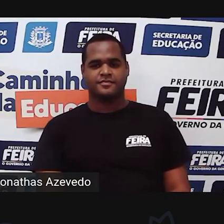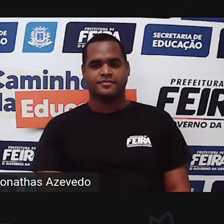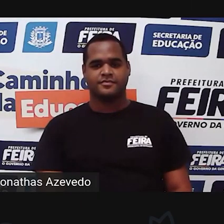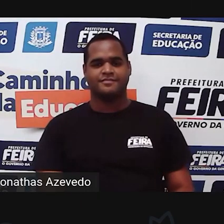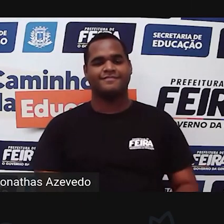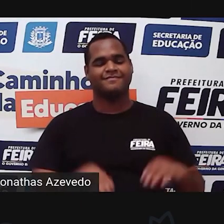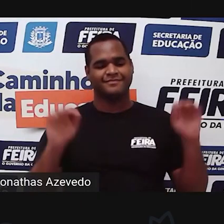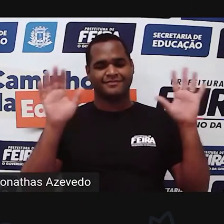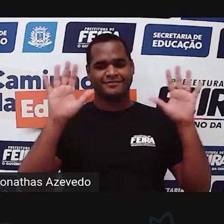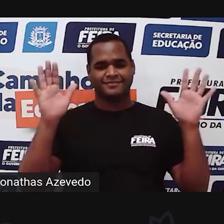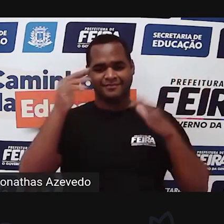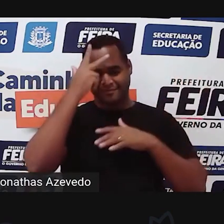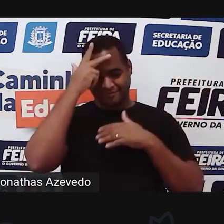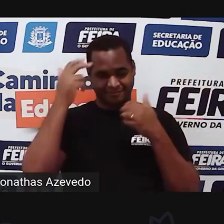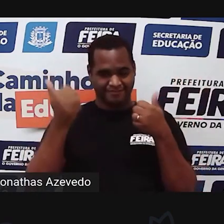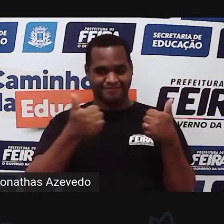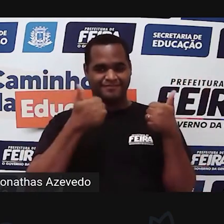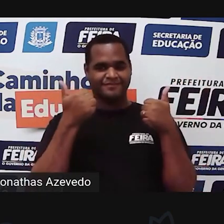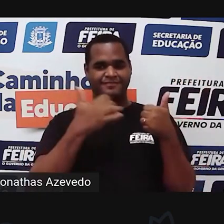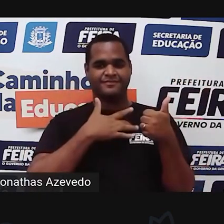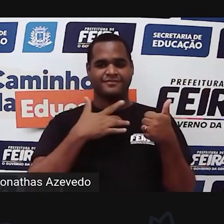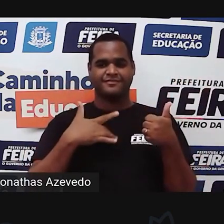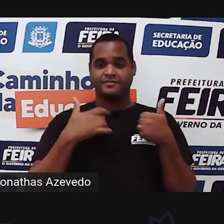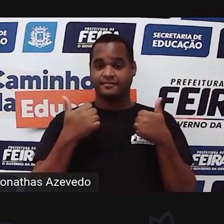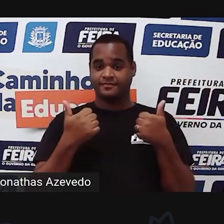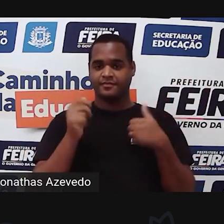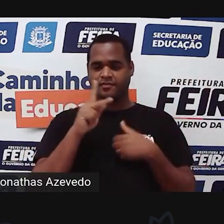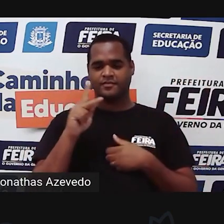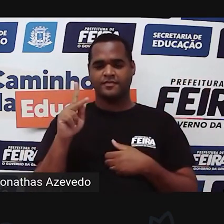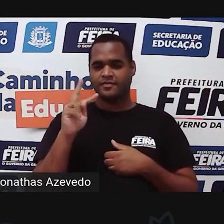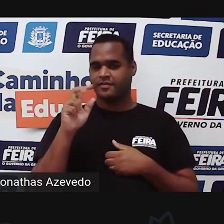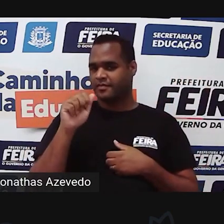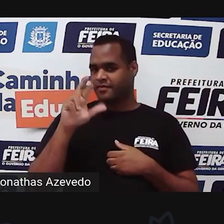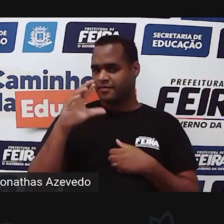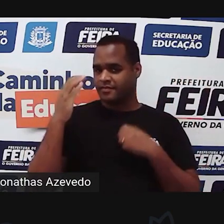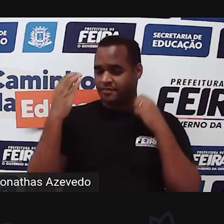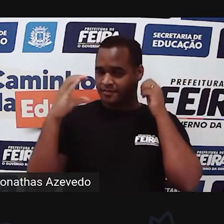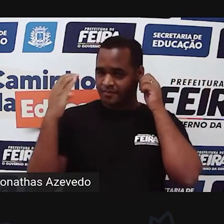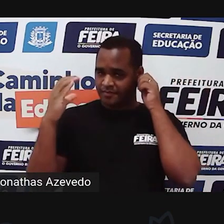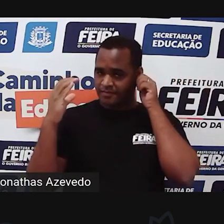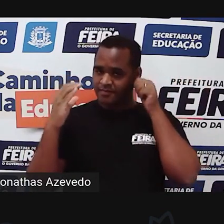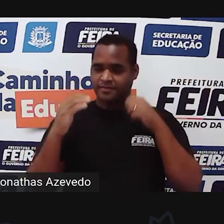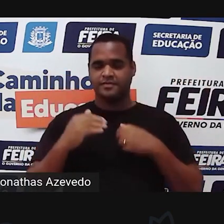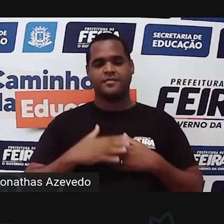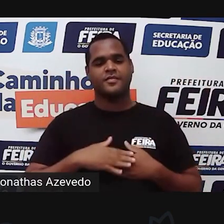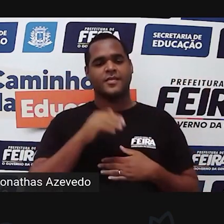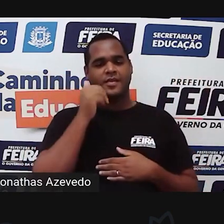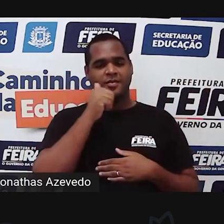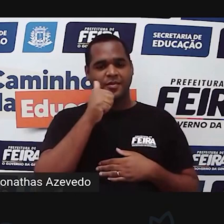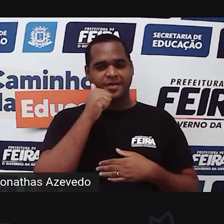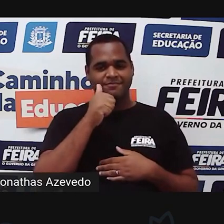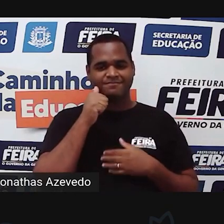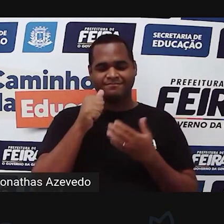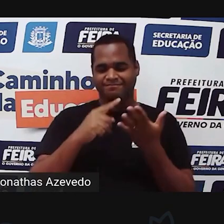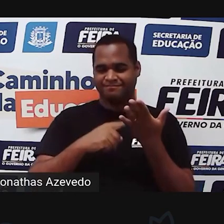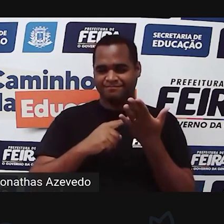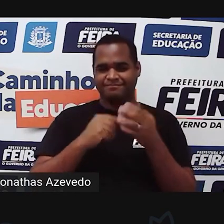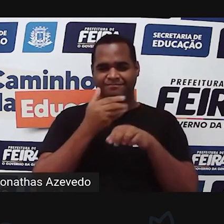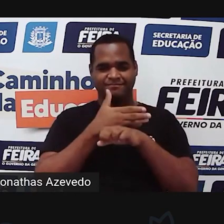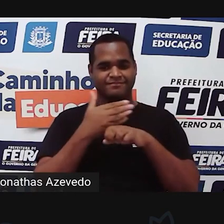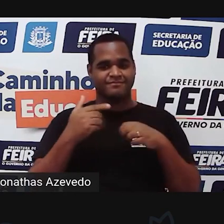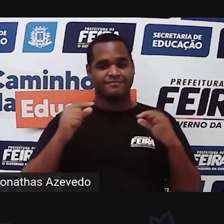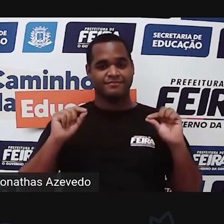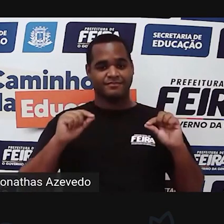Olá pessoal, tudo bem com vocês? Eu sou a professora Taira Santos de Ciências, sou uma mulher de pele clara, estou vestindo um